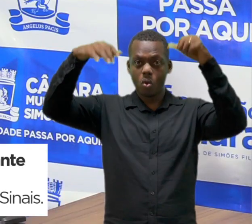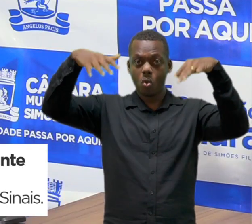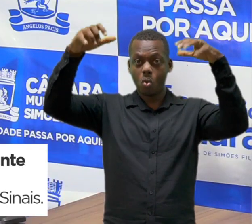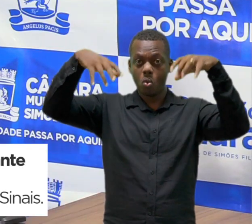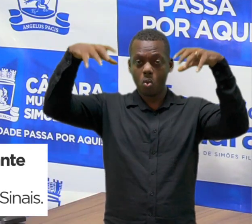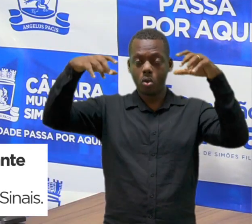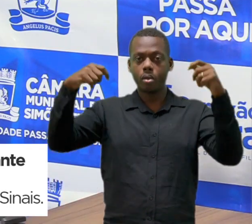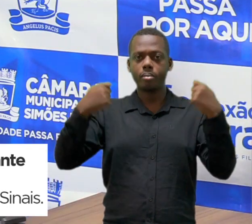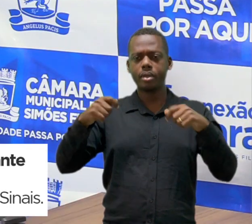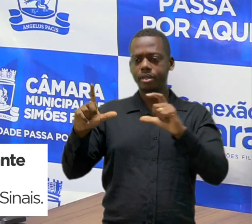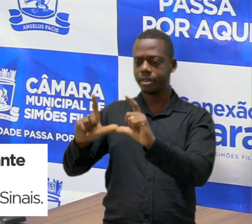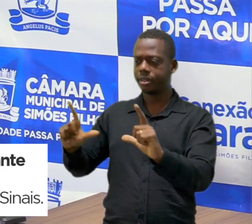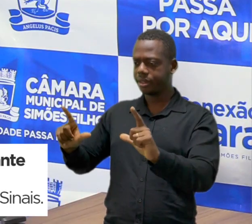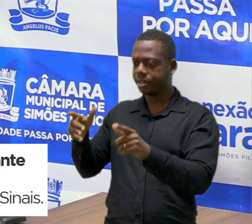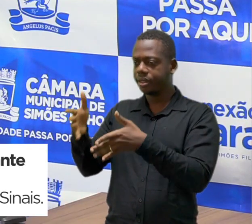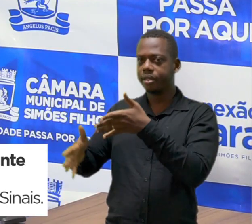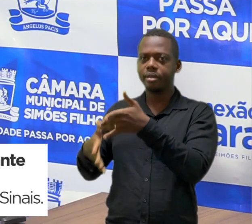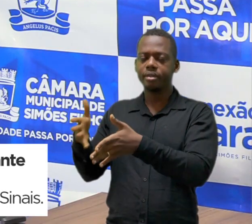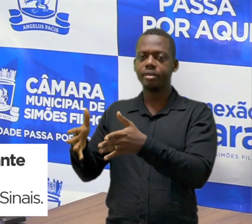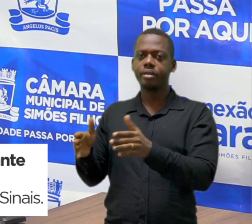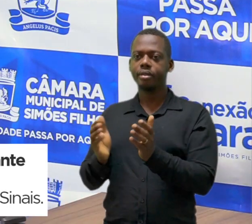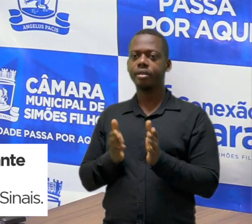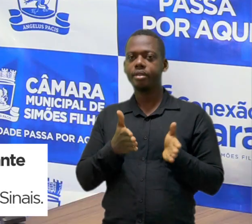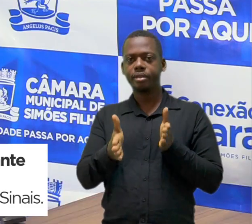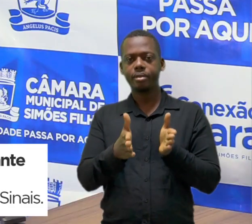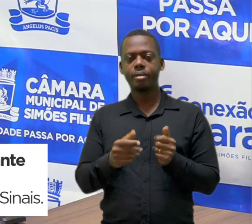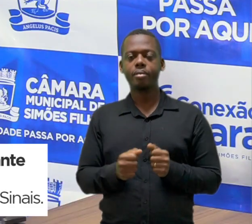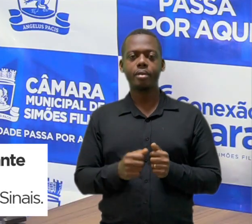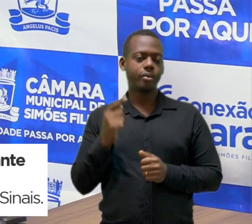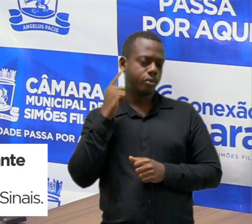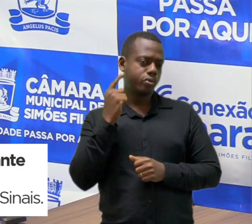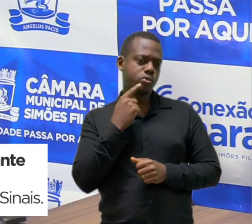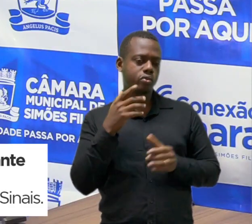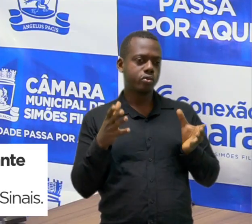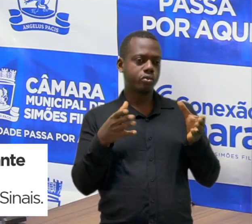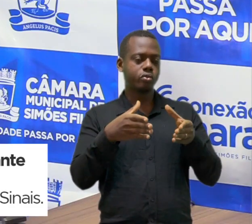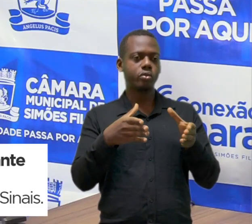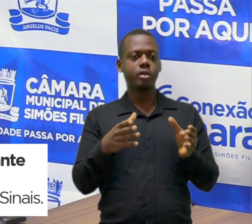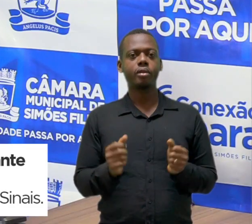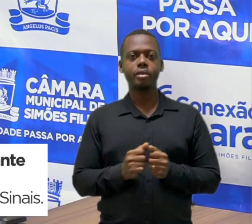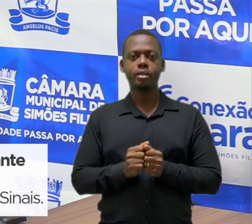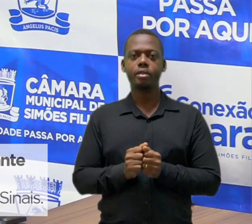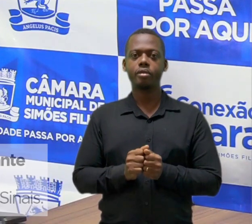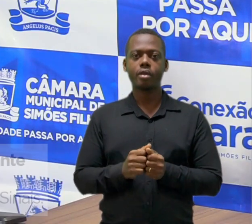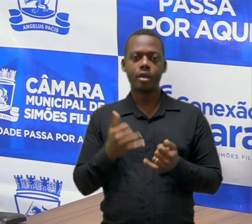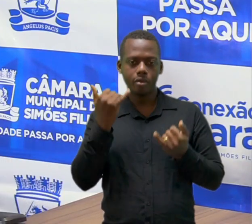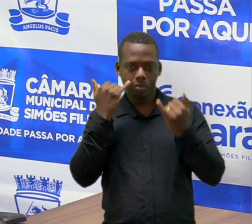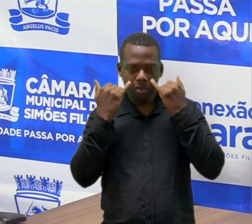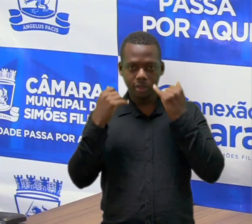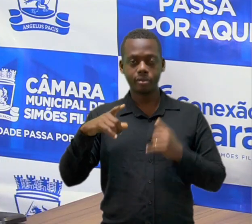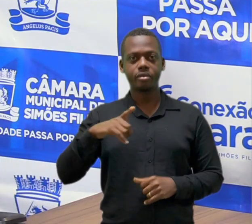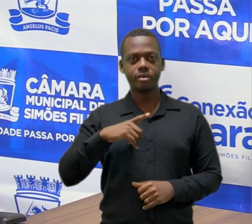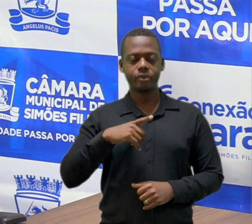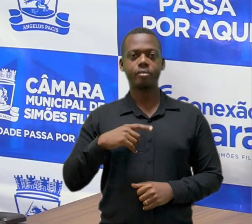tenha acessibilidade, que tenha a janela de Isso. Libras também, Com para que o público da comunidade surda, Sim, eles sim, possam ter acesso a essas sim, informações, né?